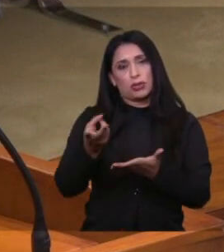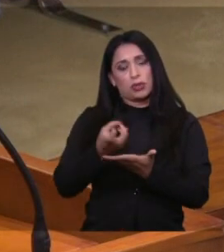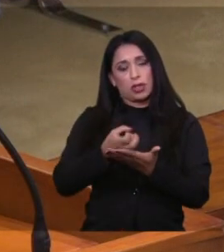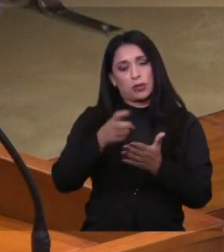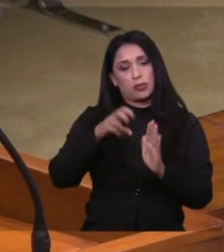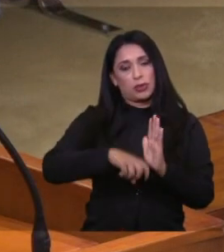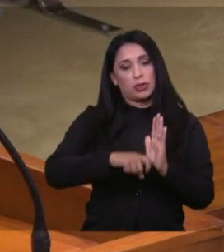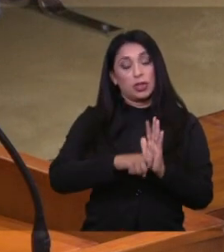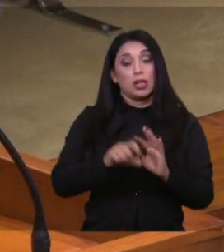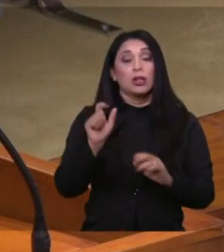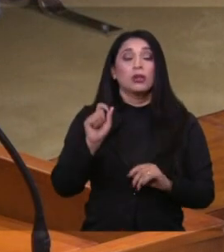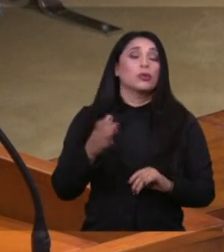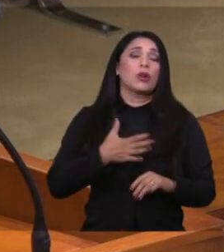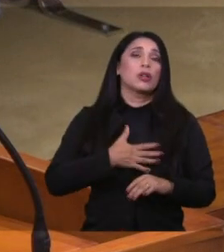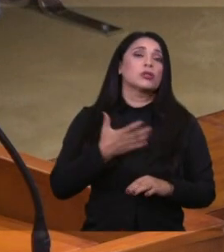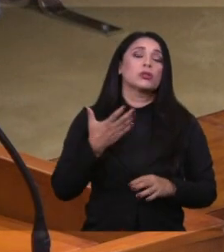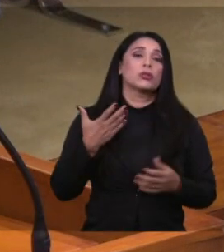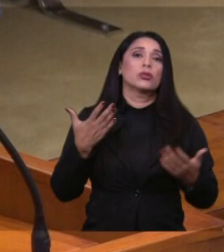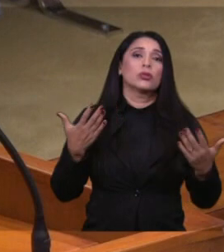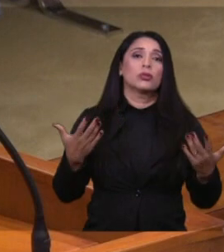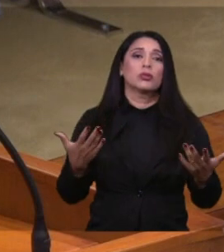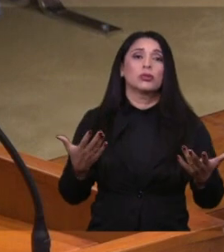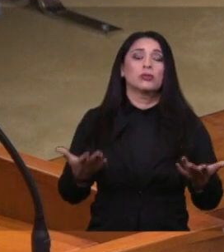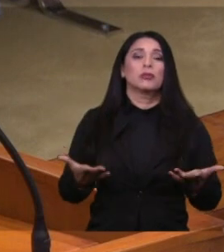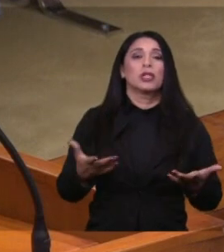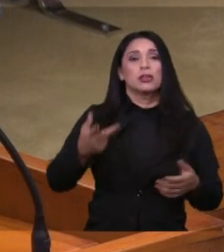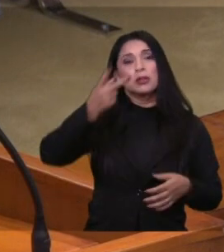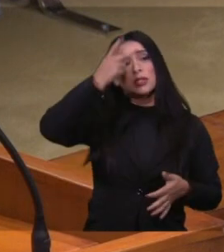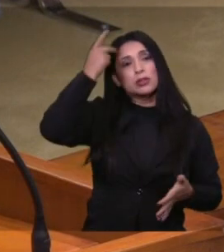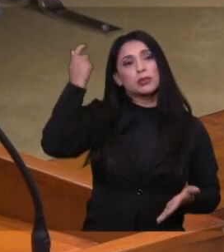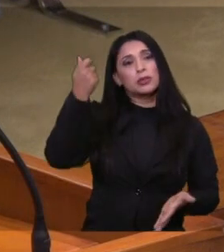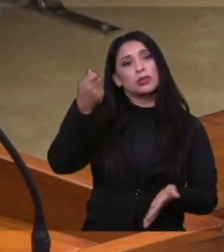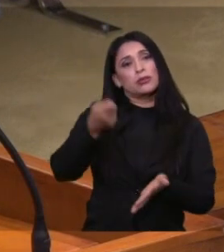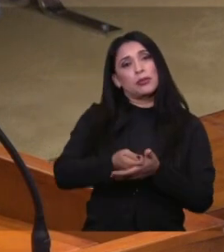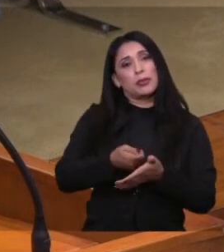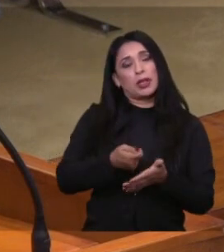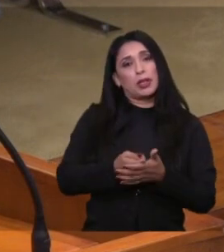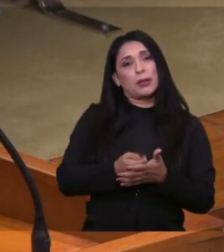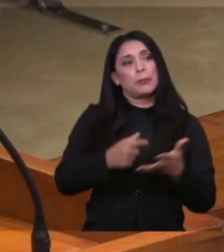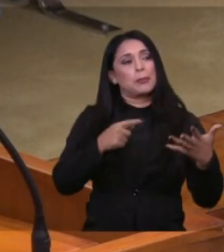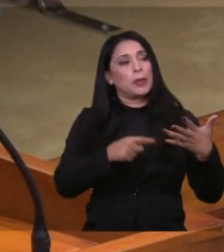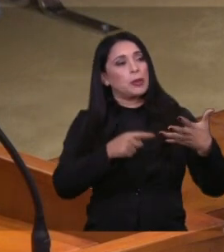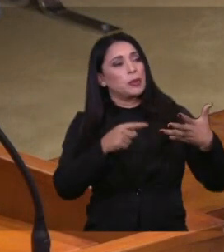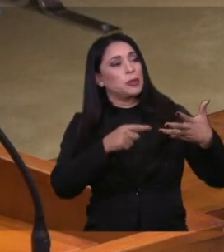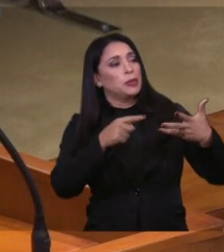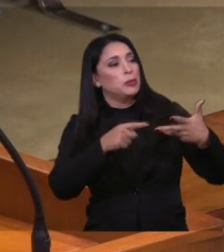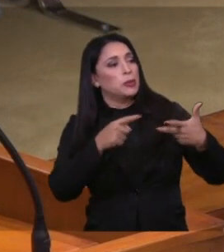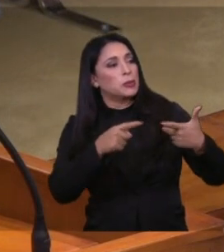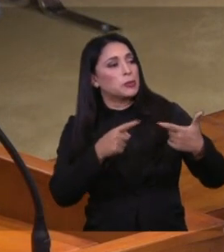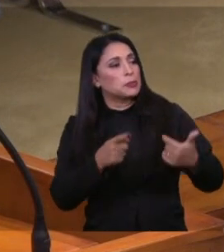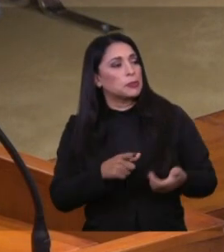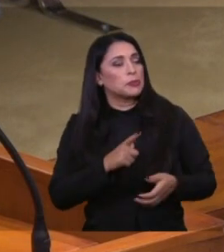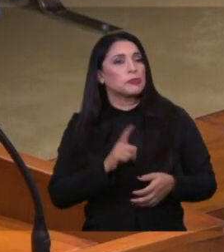Qual que é a surpresa para os contribuintes em questão? Esses são os argumentos, então, mais fortes, além